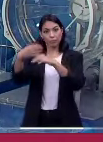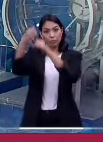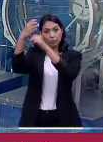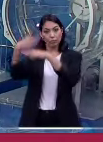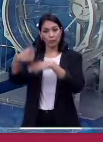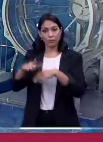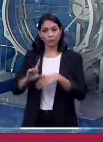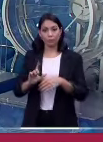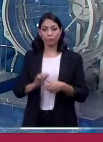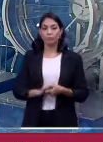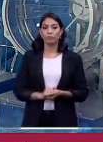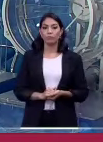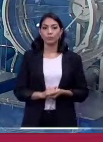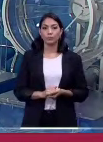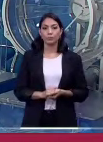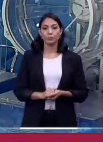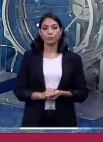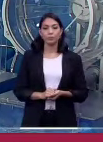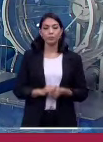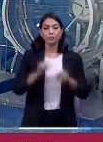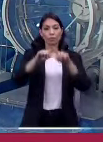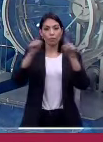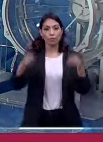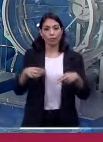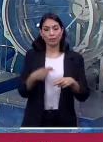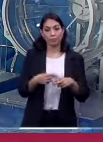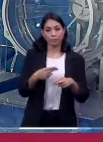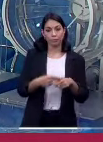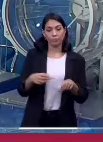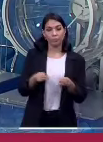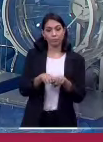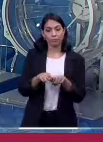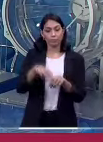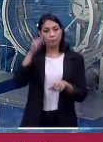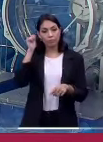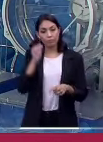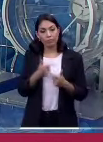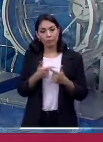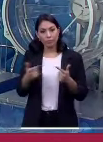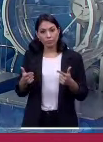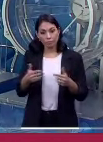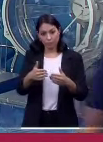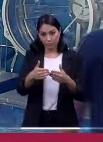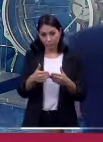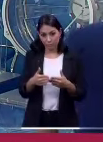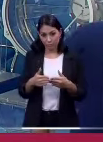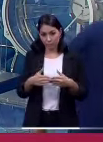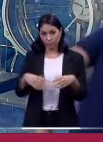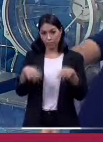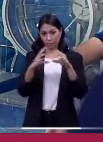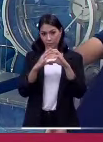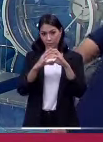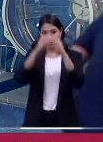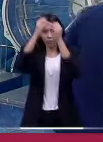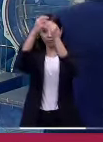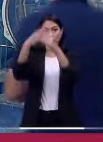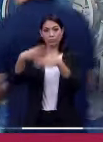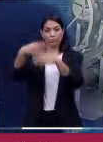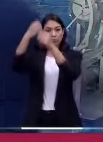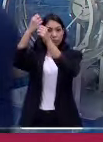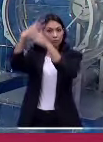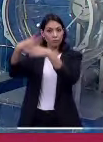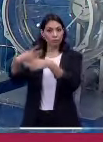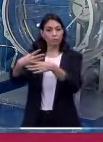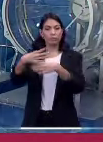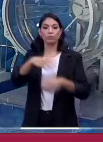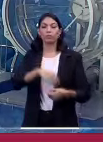reabastecido. Convido o Walter, nosso colega da Caixa, e a Letícia, nossa garota da sorte, para que recolham as bolas sorteadas no primeiro sorteio da